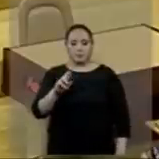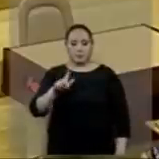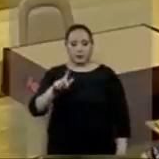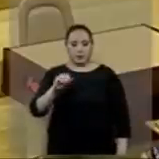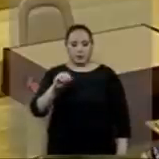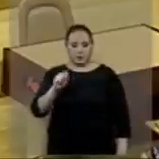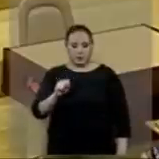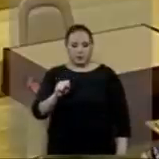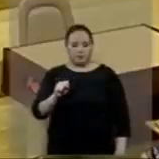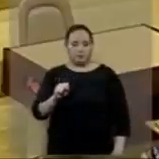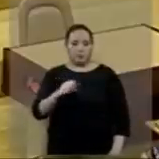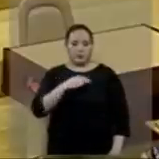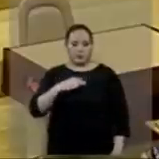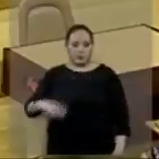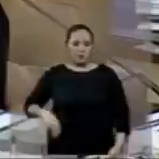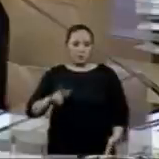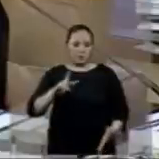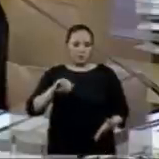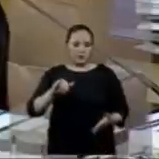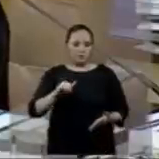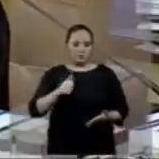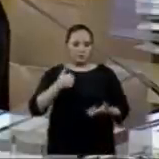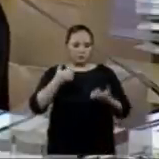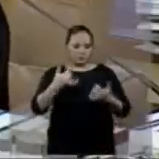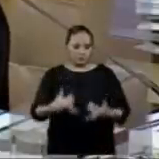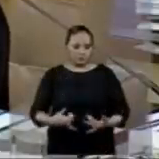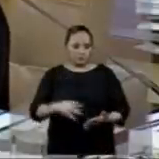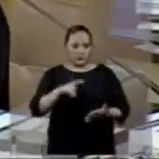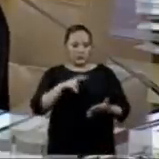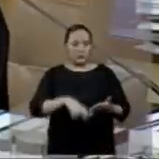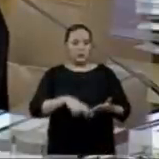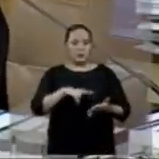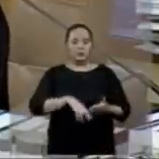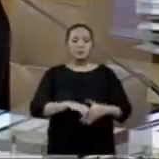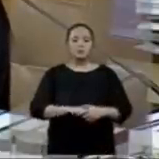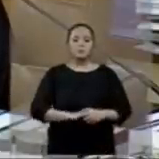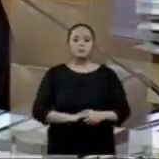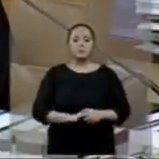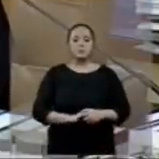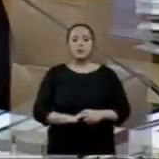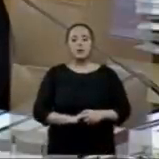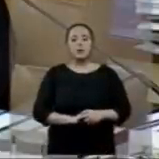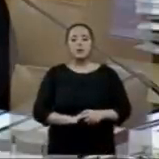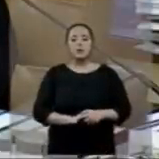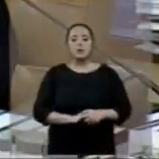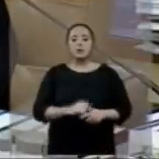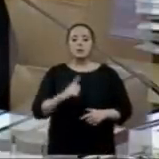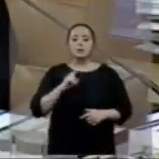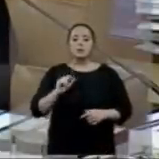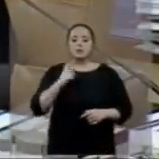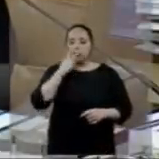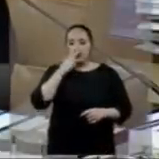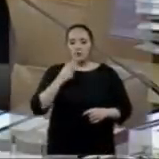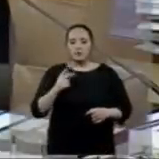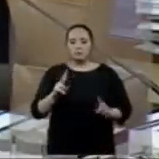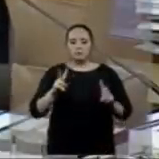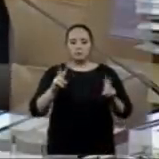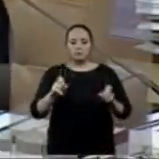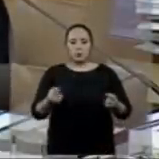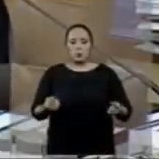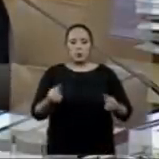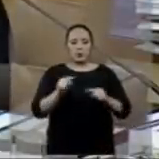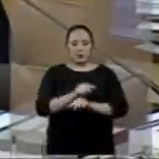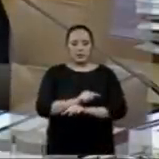ministro Marco Aurélio vai destacar, o que se põe é uma alegada contradição com tese que